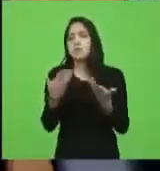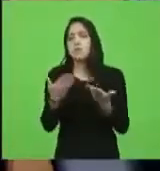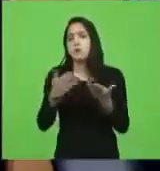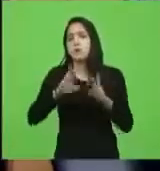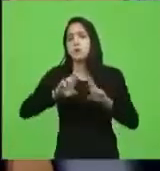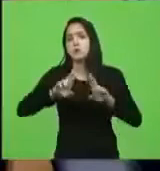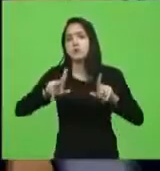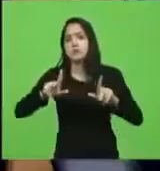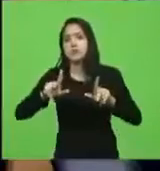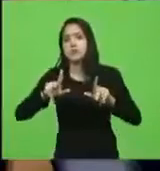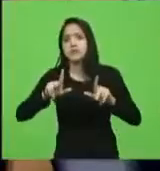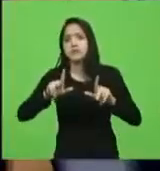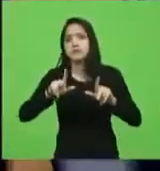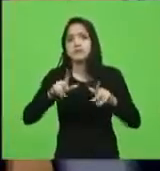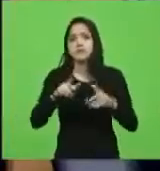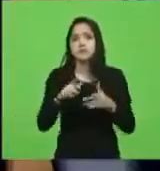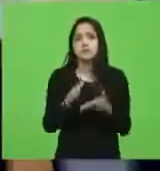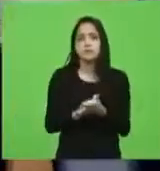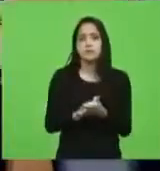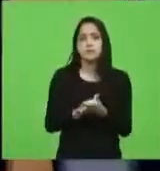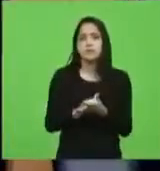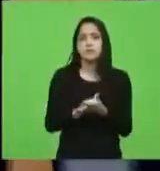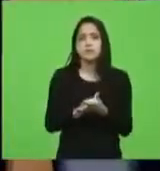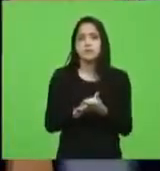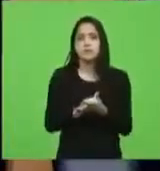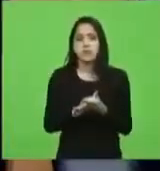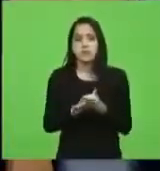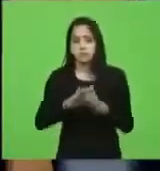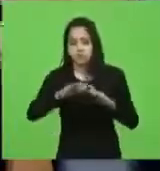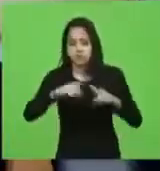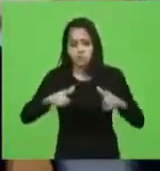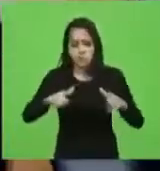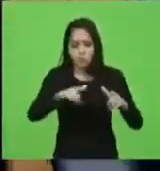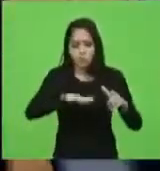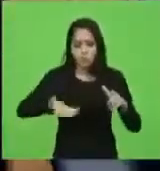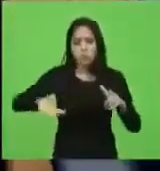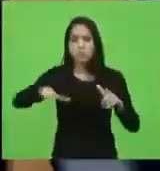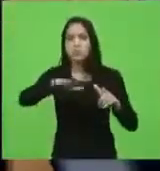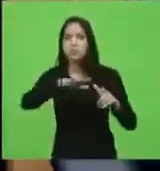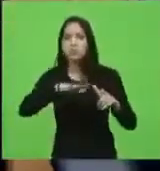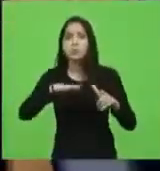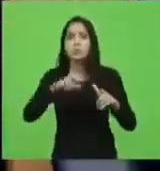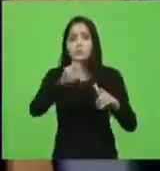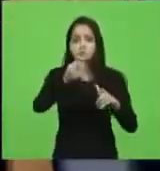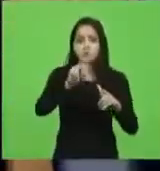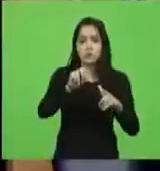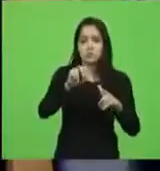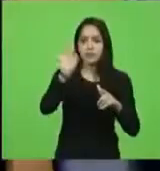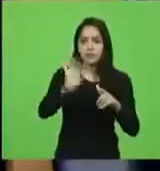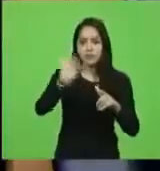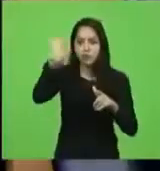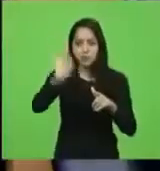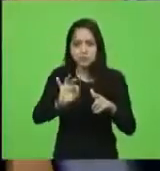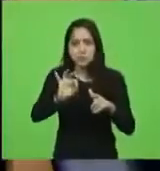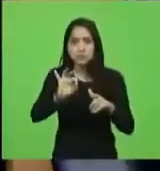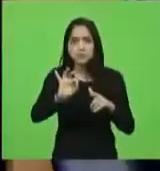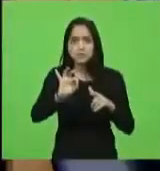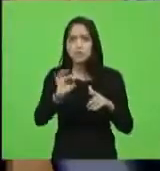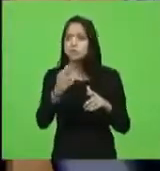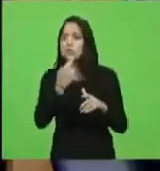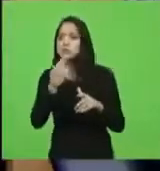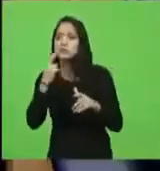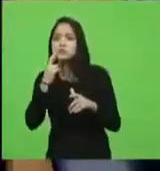de bodas, um espaçamento ocupando 50% do espaço, para um restaurante que está